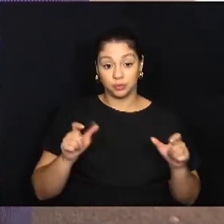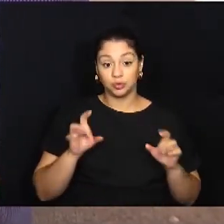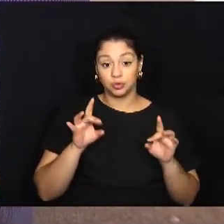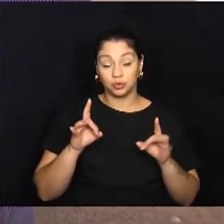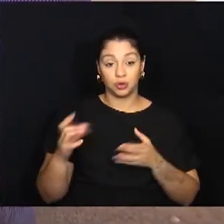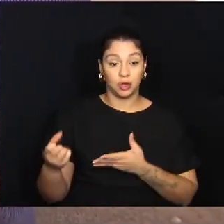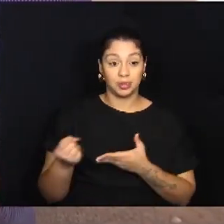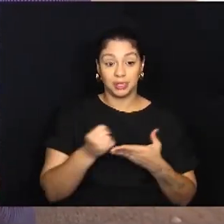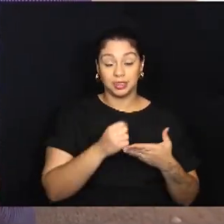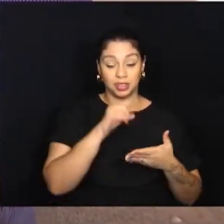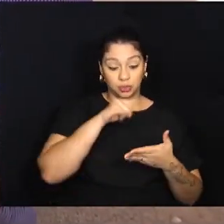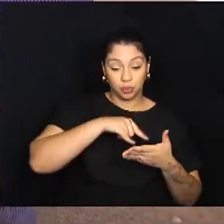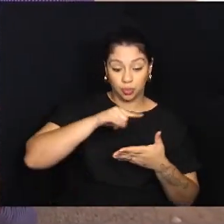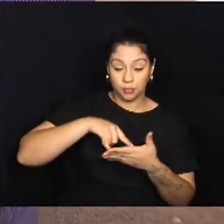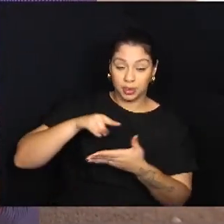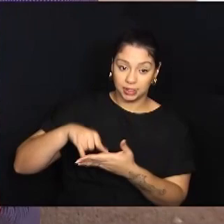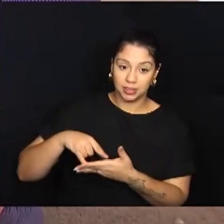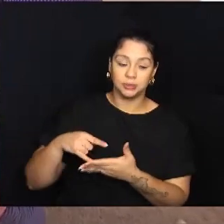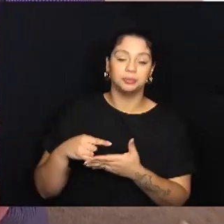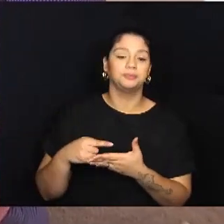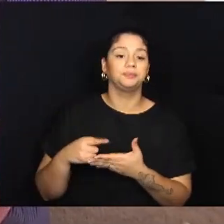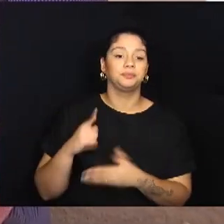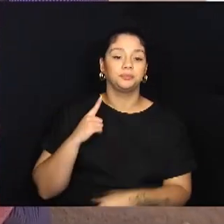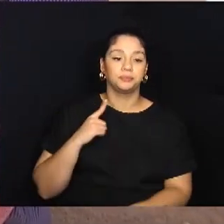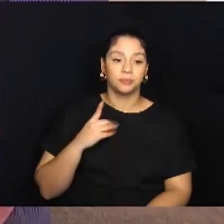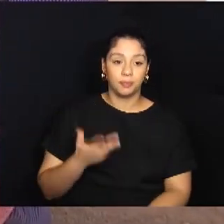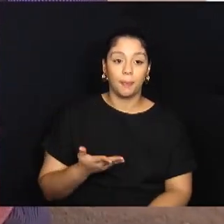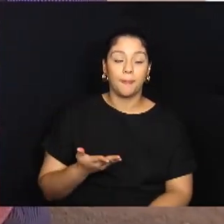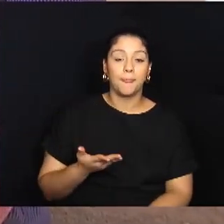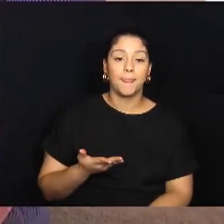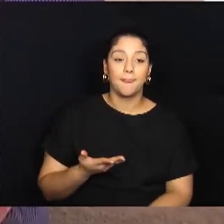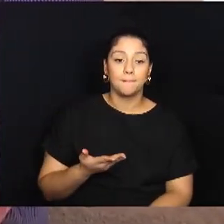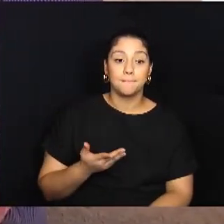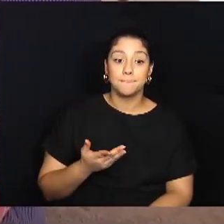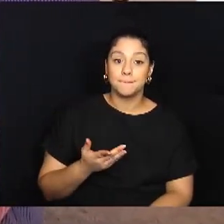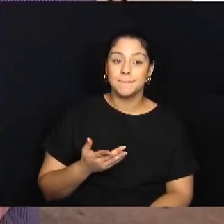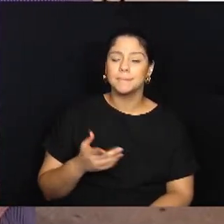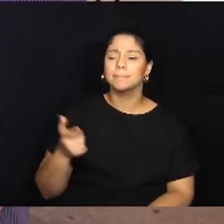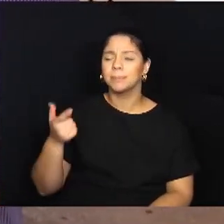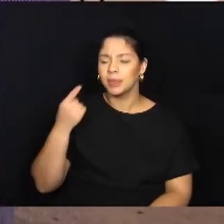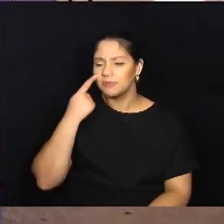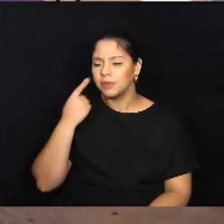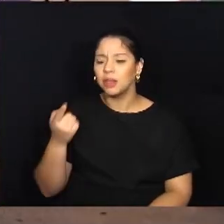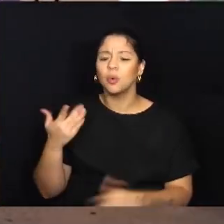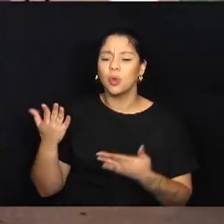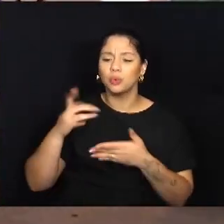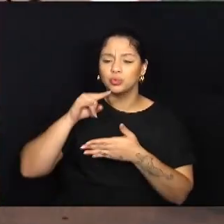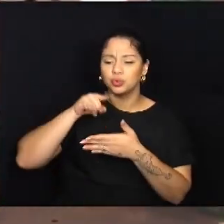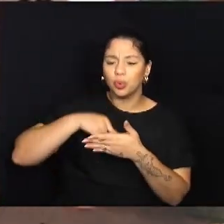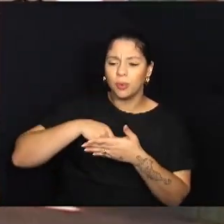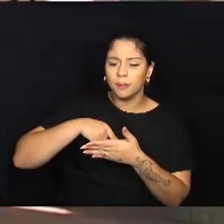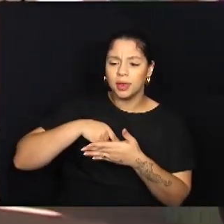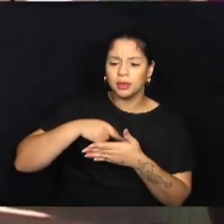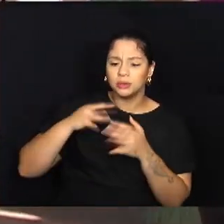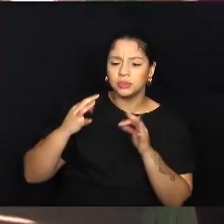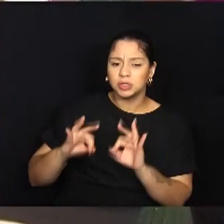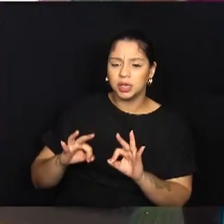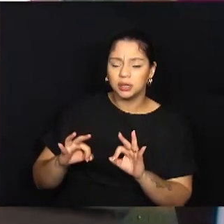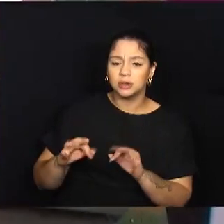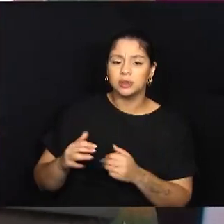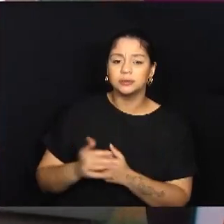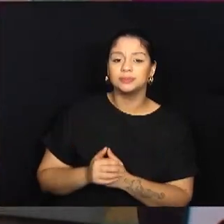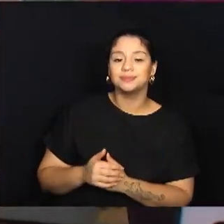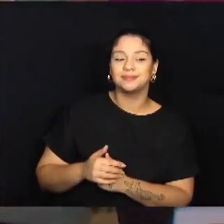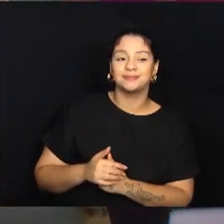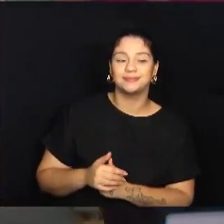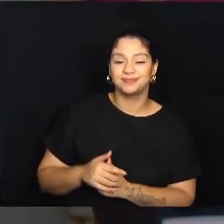a documentação, né? Que você disse. Confirma, então, qual a documentação, já que eu toquei nesse assunto de novo, só